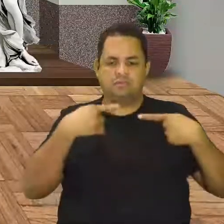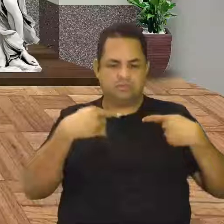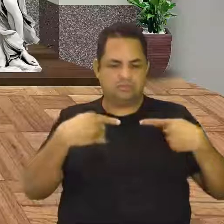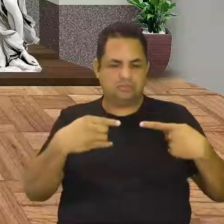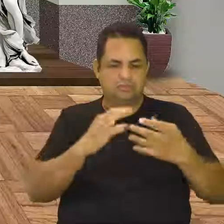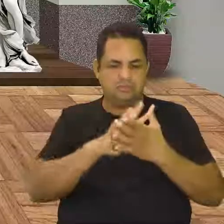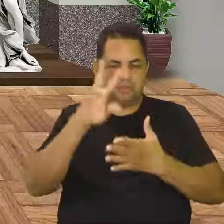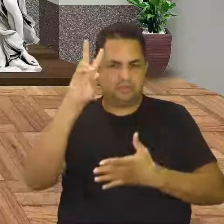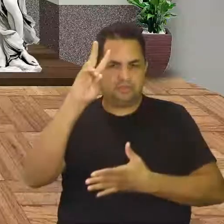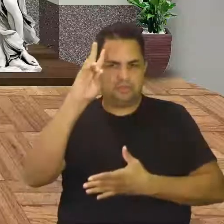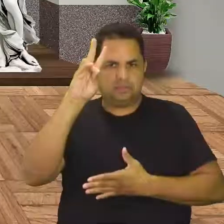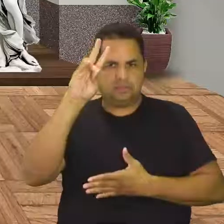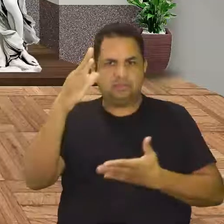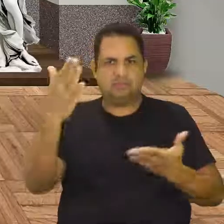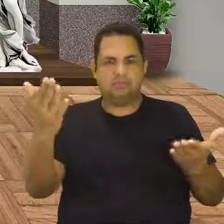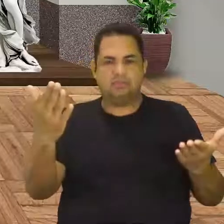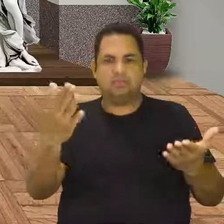histórica.